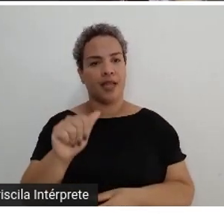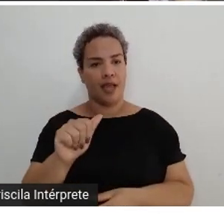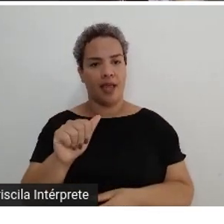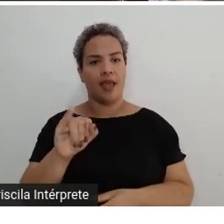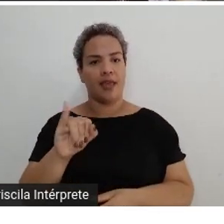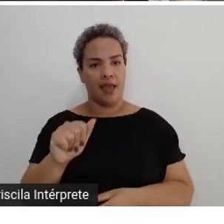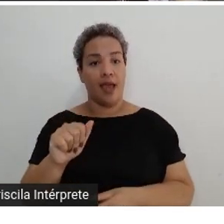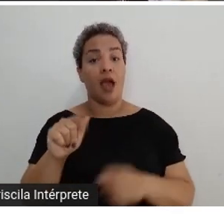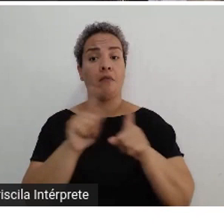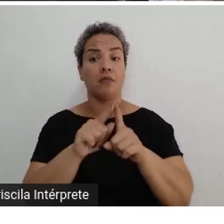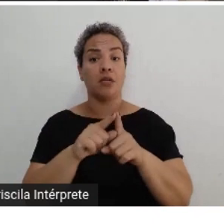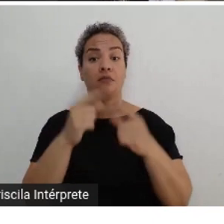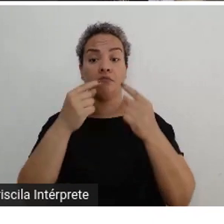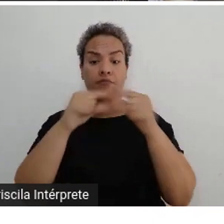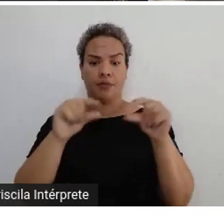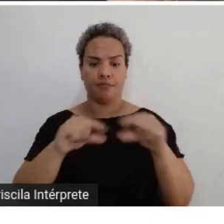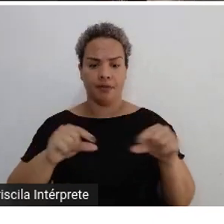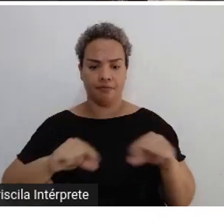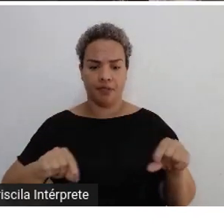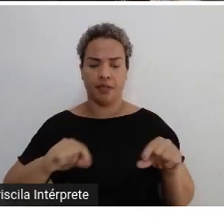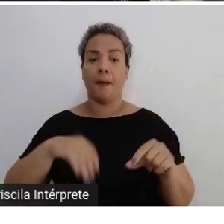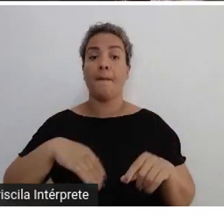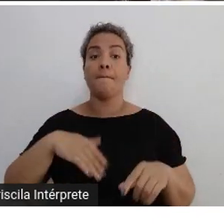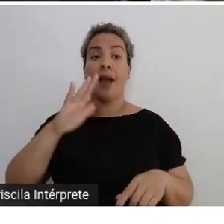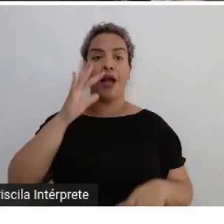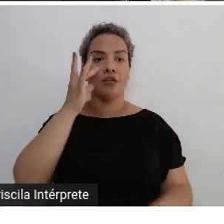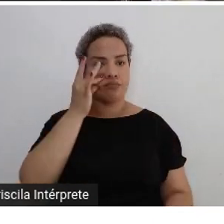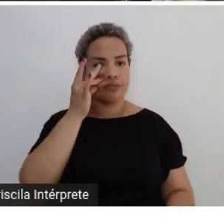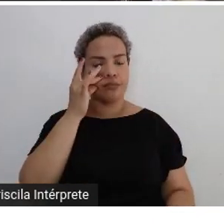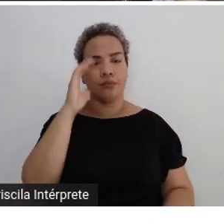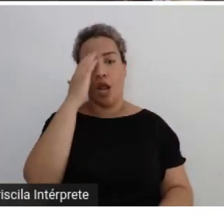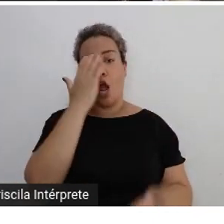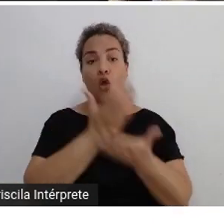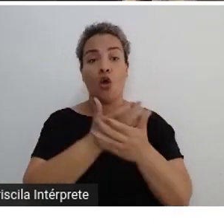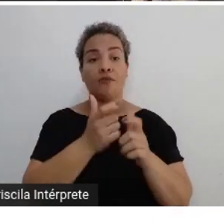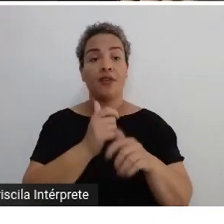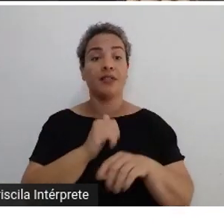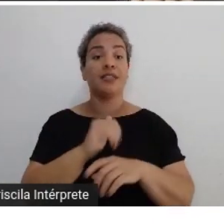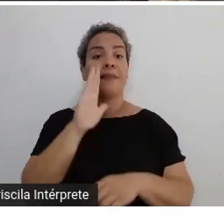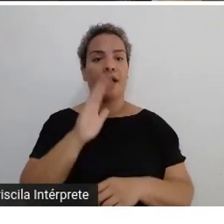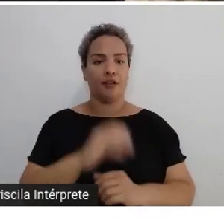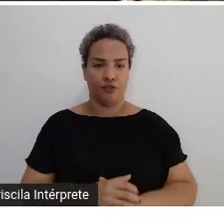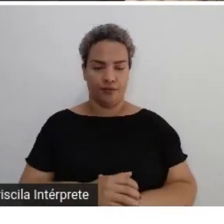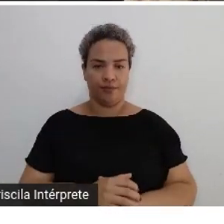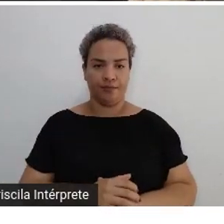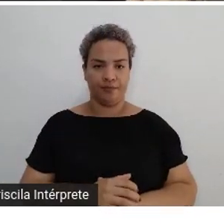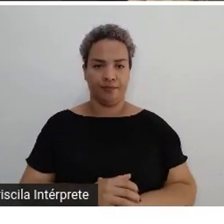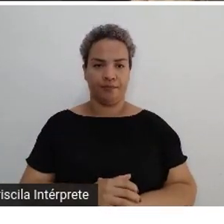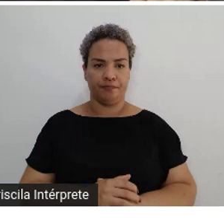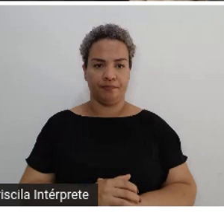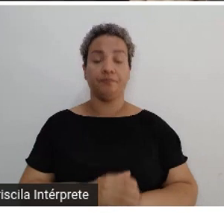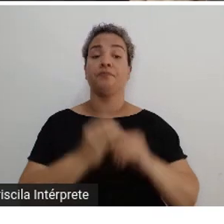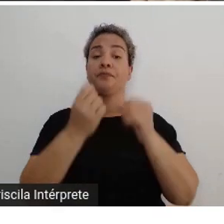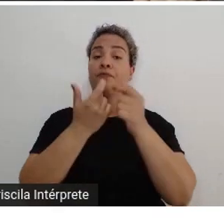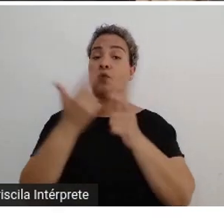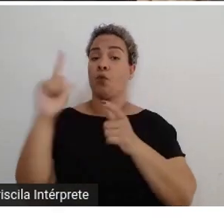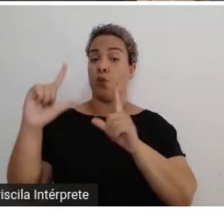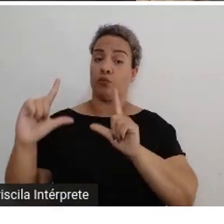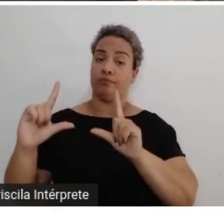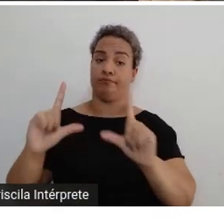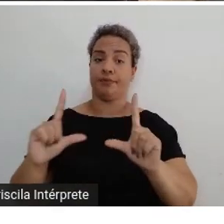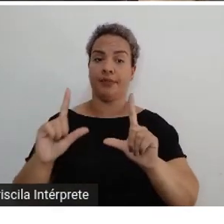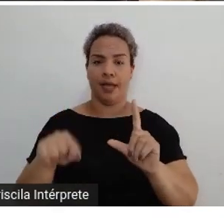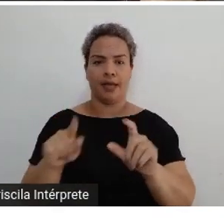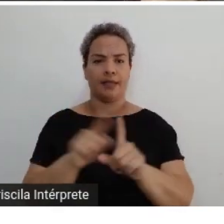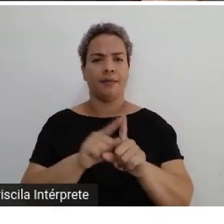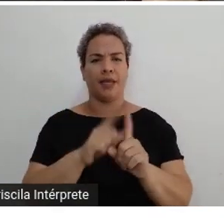devem receber mais evidências para aumentar a confiança. Nesse outro aqui, que ele está ainda com